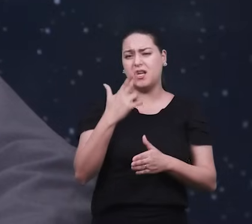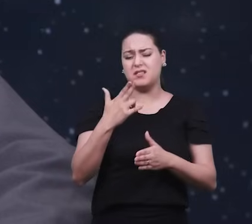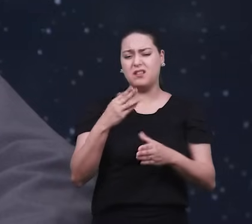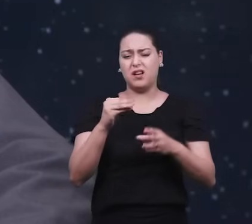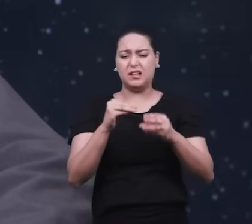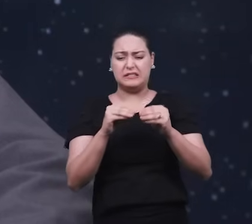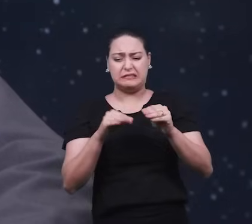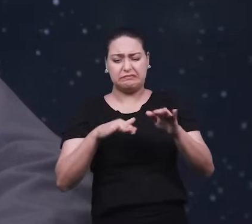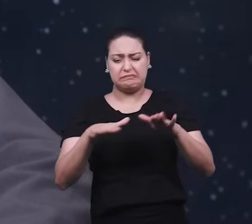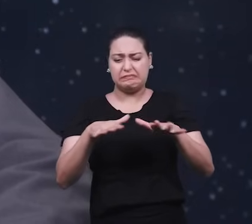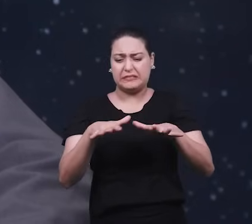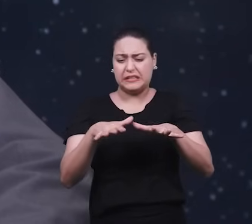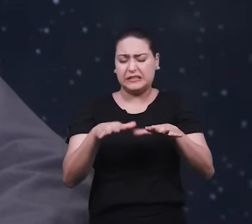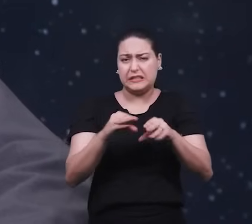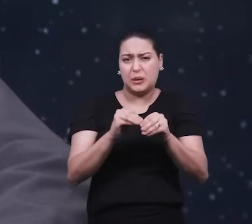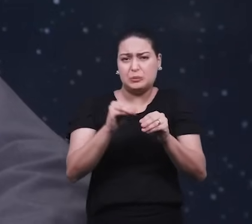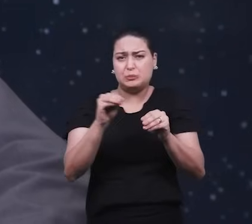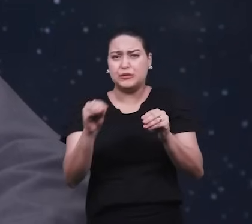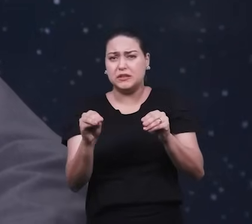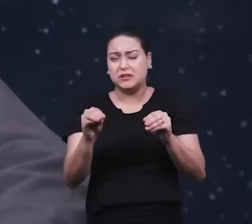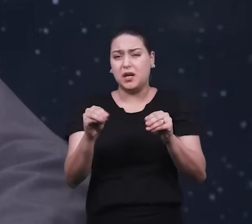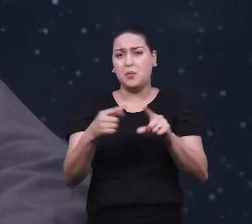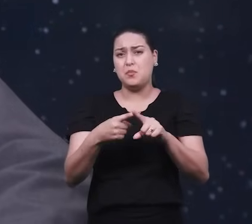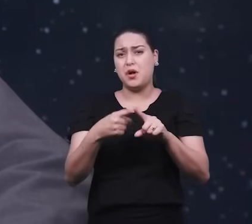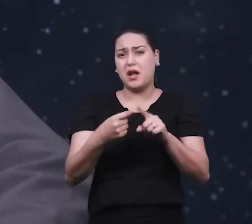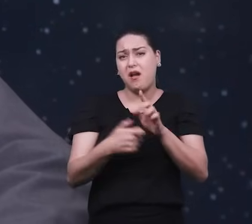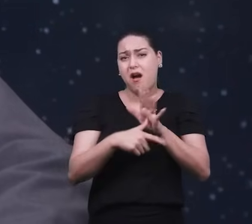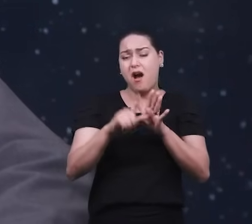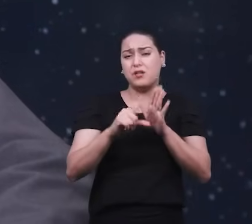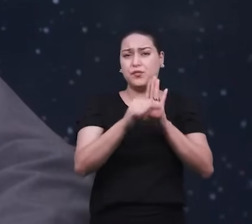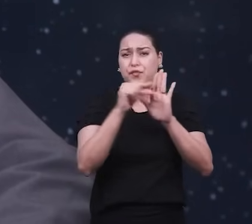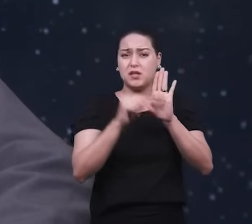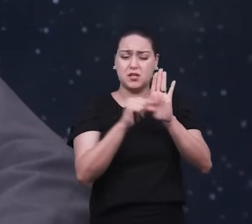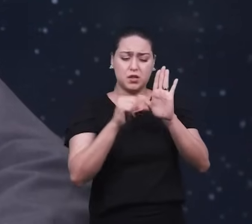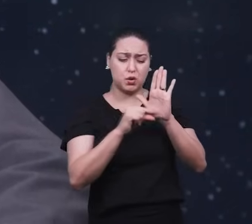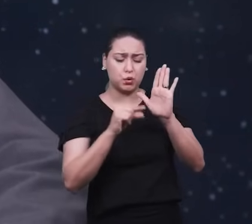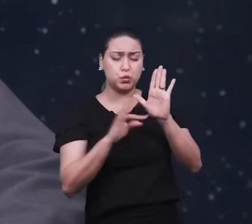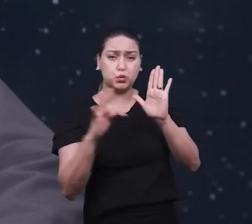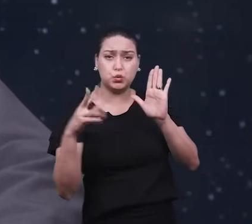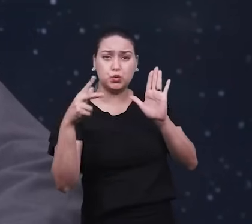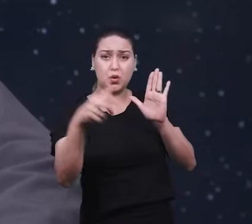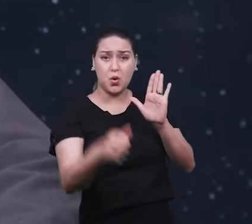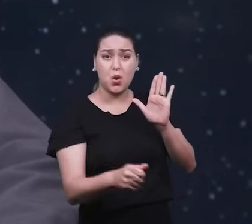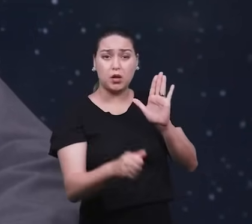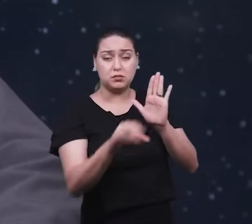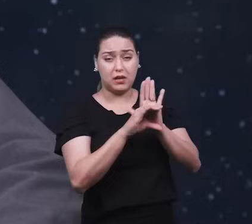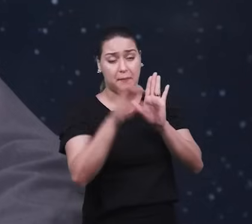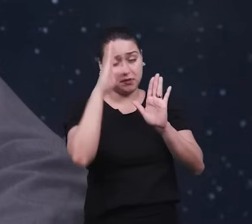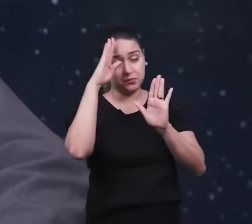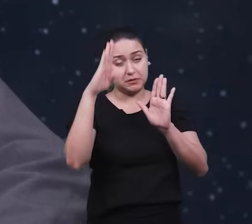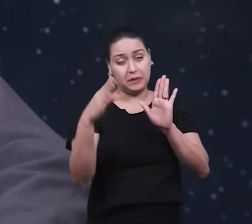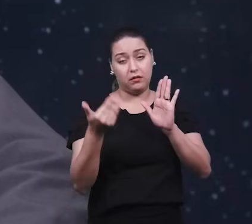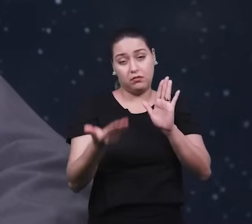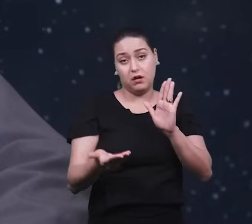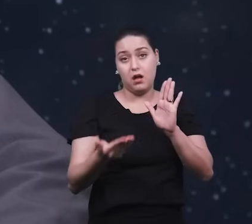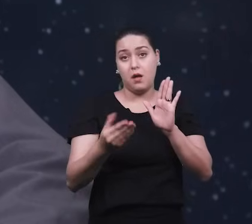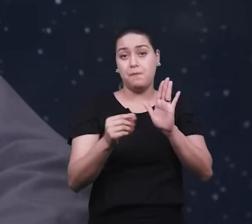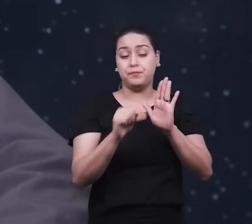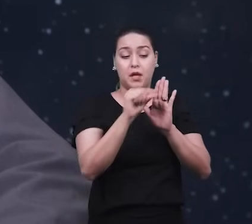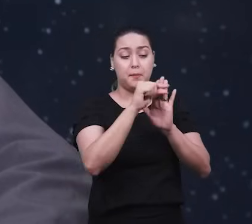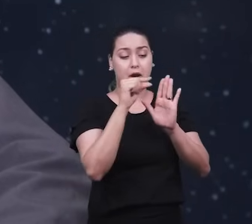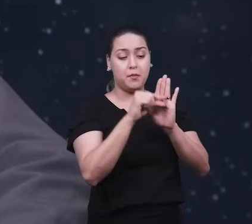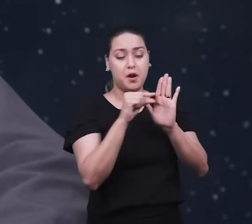porque todos os versículos precedentes, nesse capítulo principalmente, tratam de